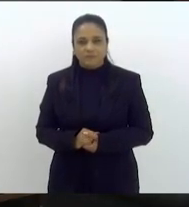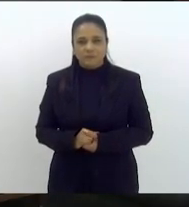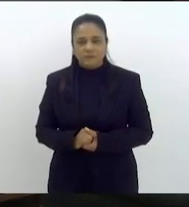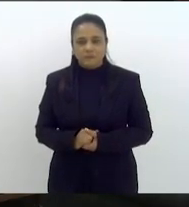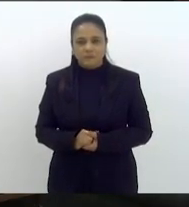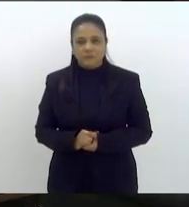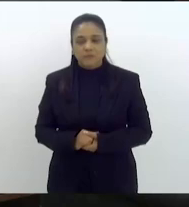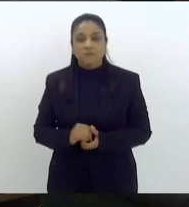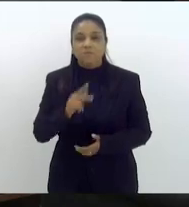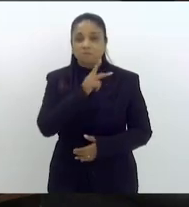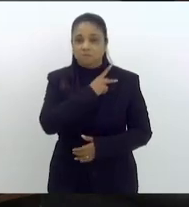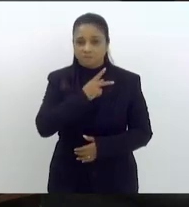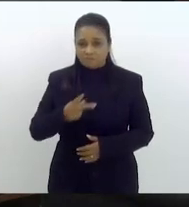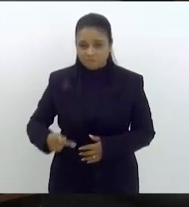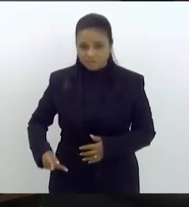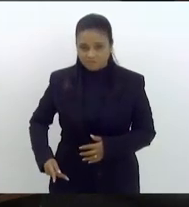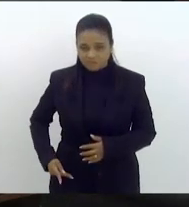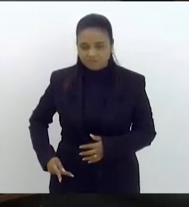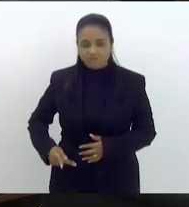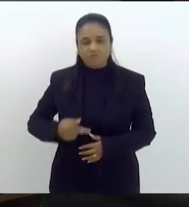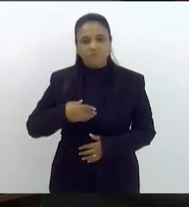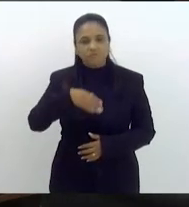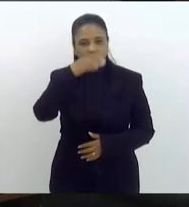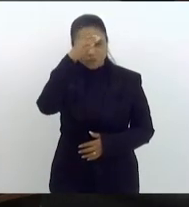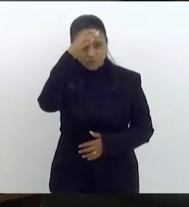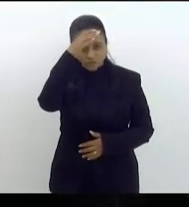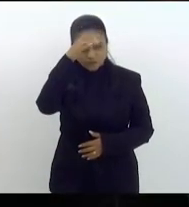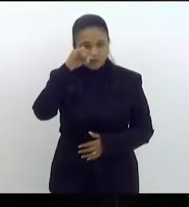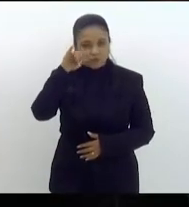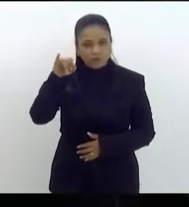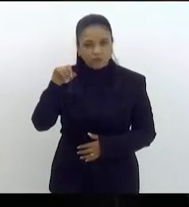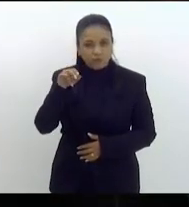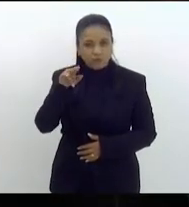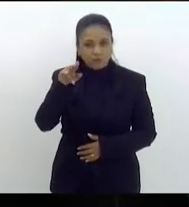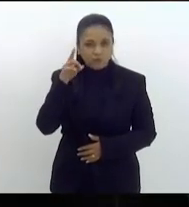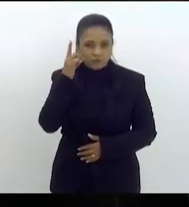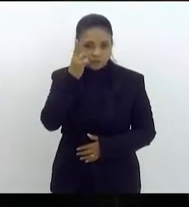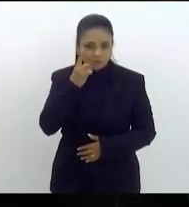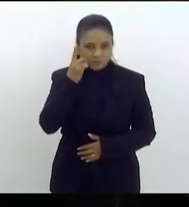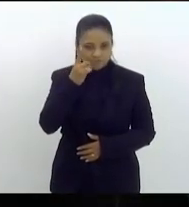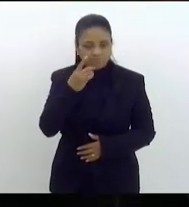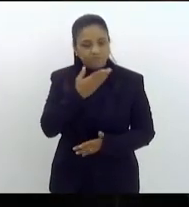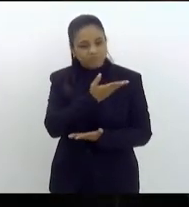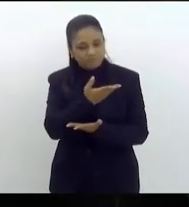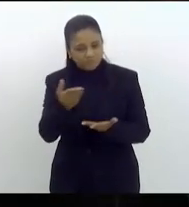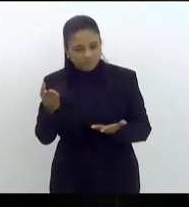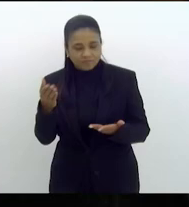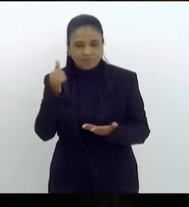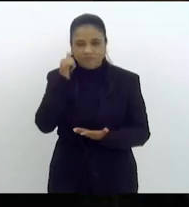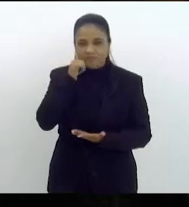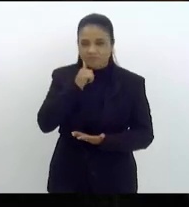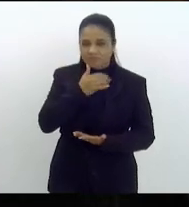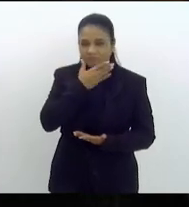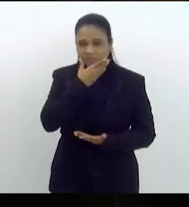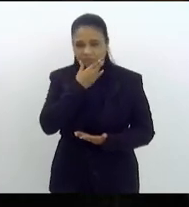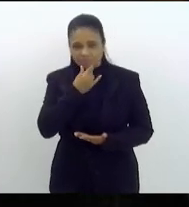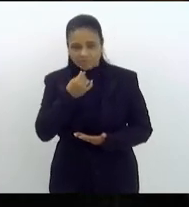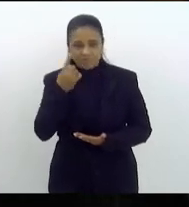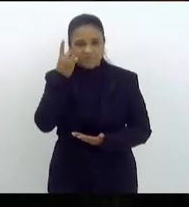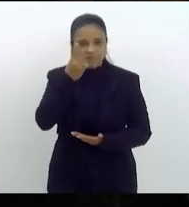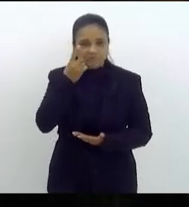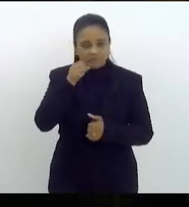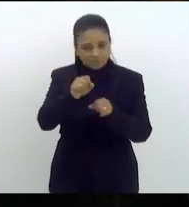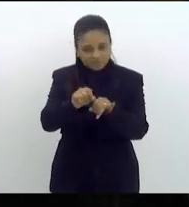senhora Presidente deputada Tia Jô senhoras e senhores deputados saindo presentes em plenário